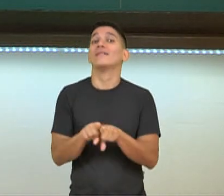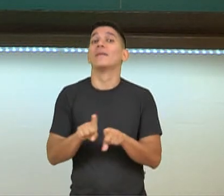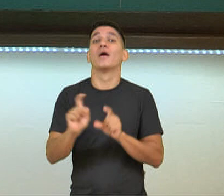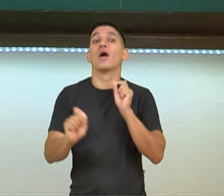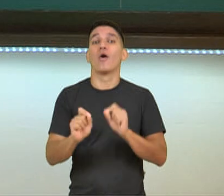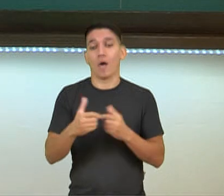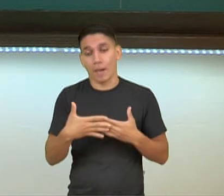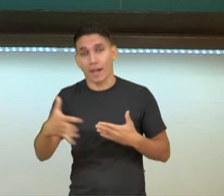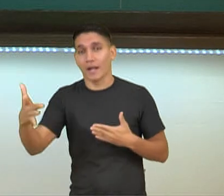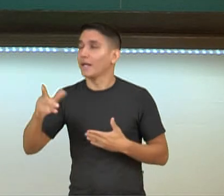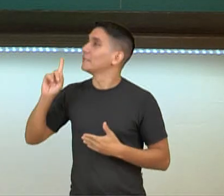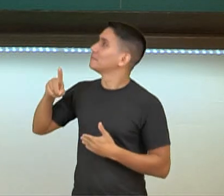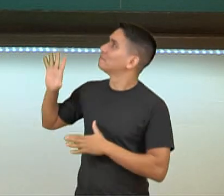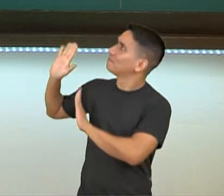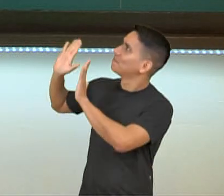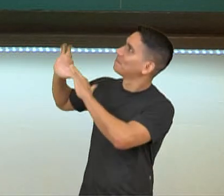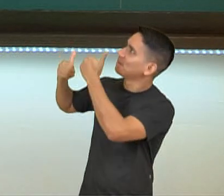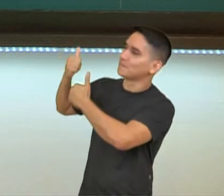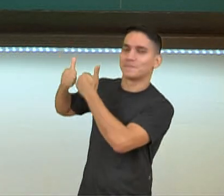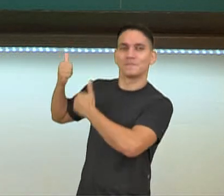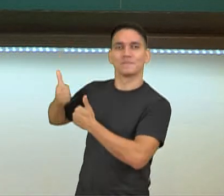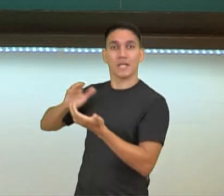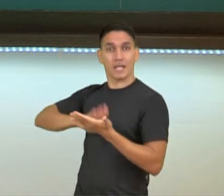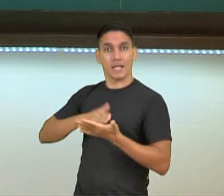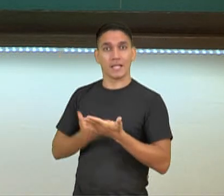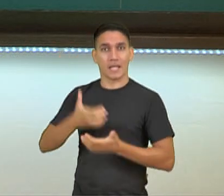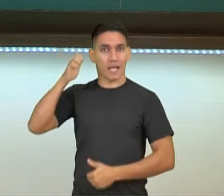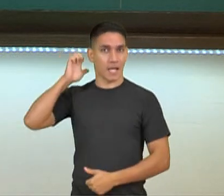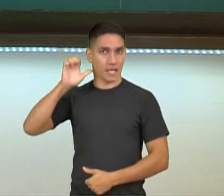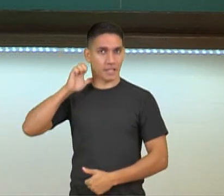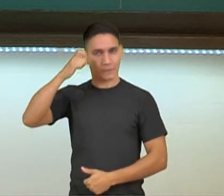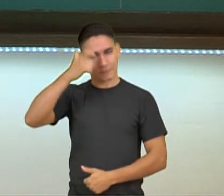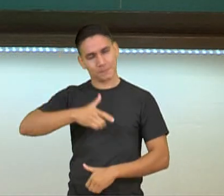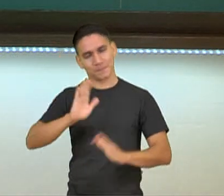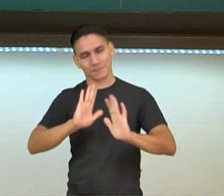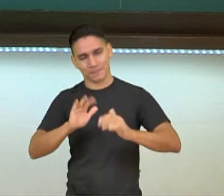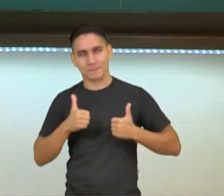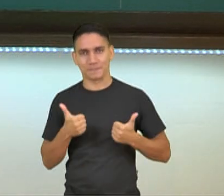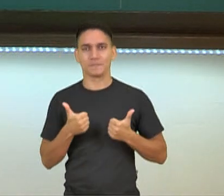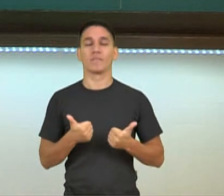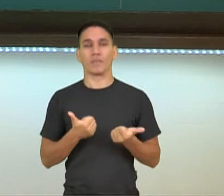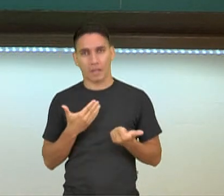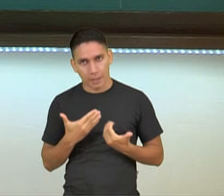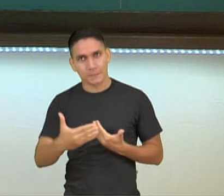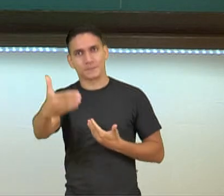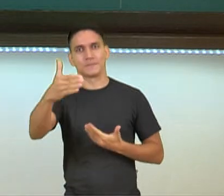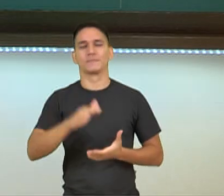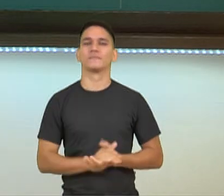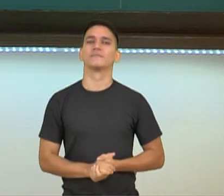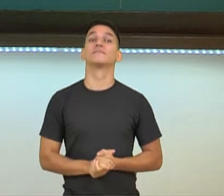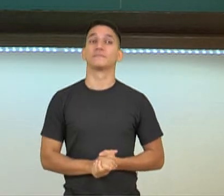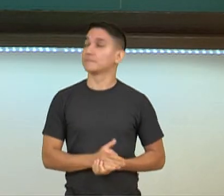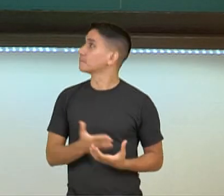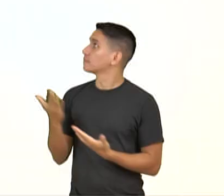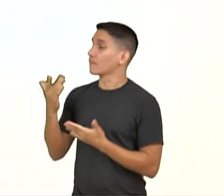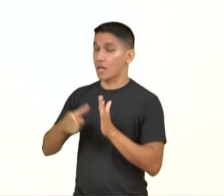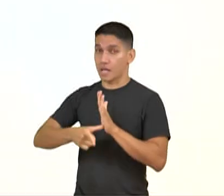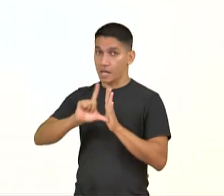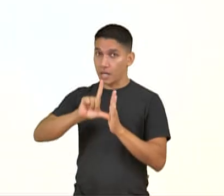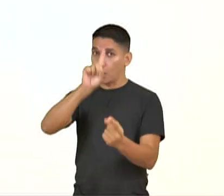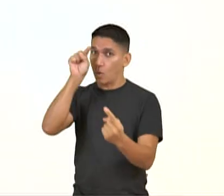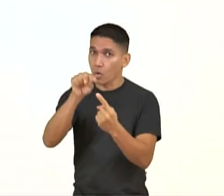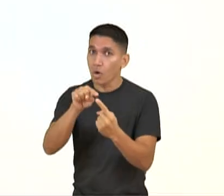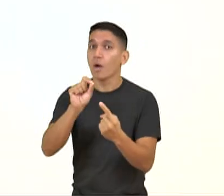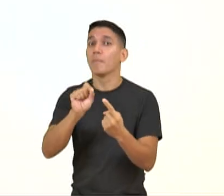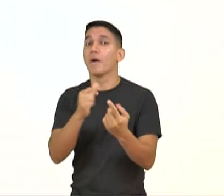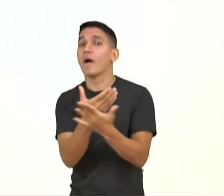aula é o Ezion, que vai ficar então aqui com a gente como nosso intérprete. Vamos começar? Bom, antes a gente tem que saber quais